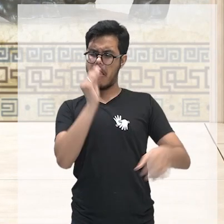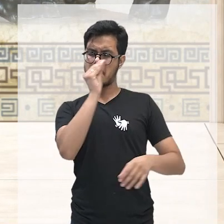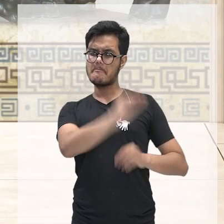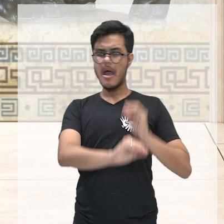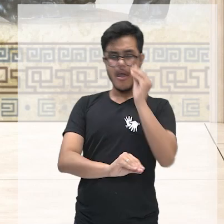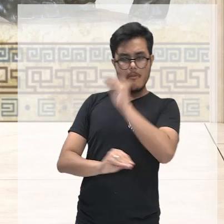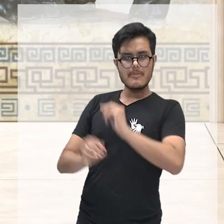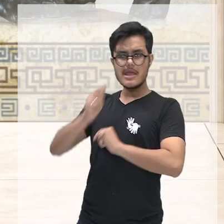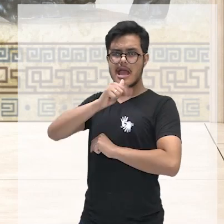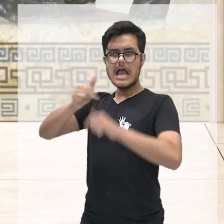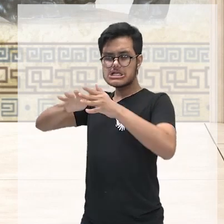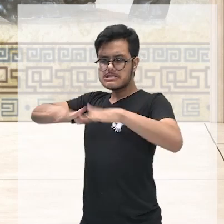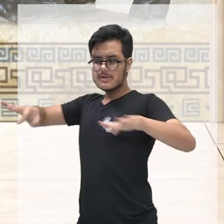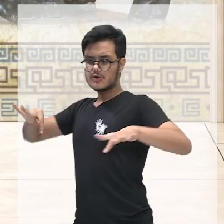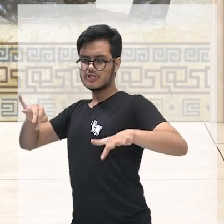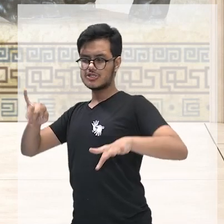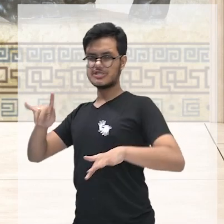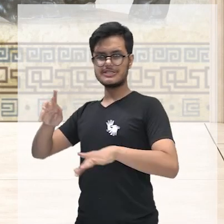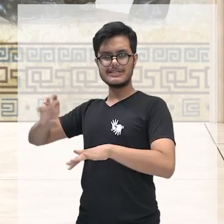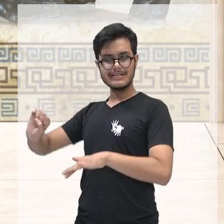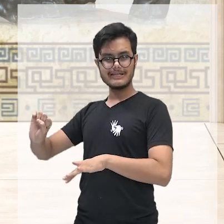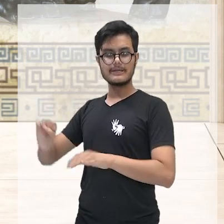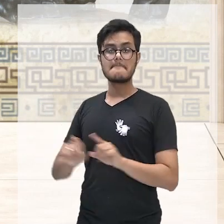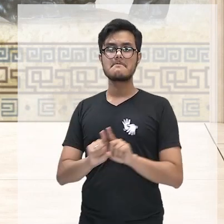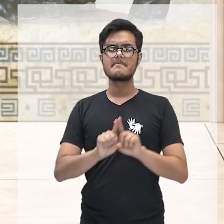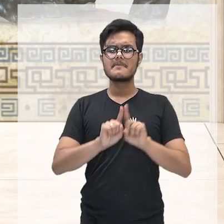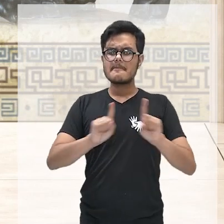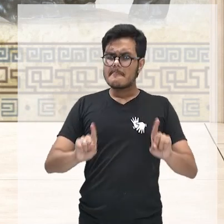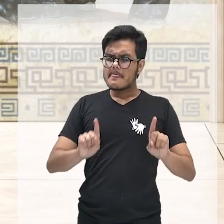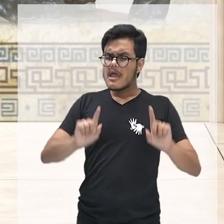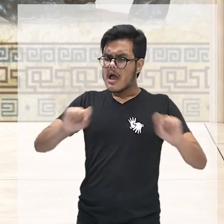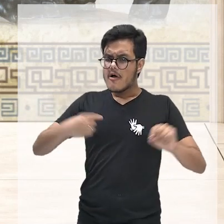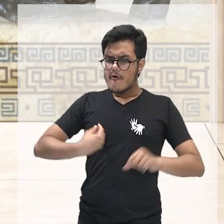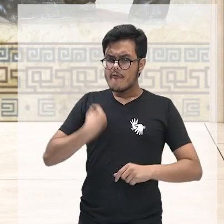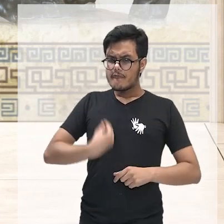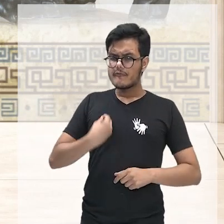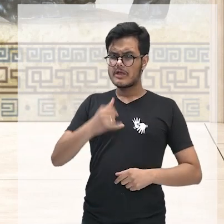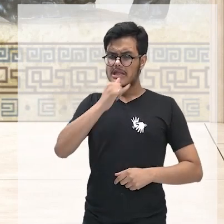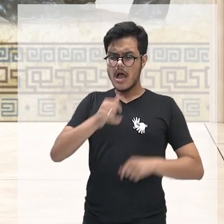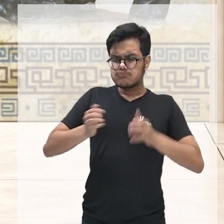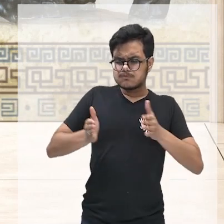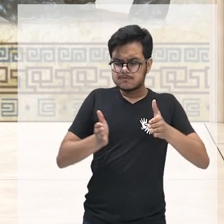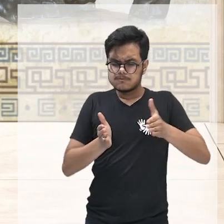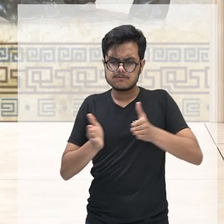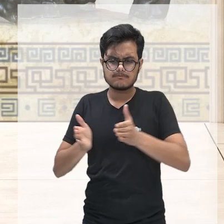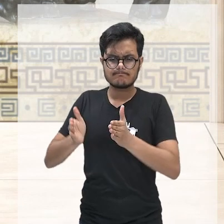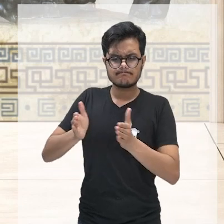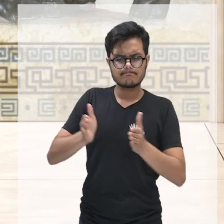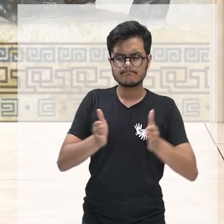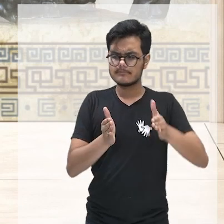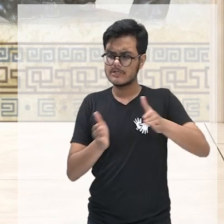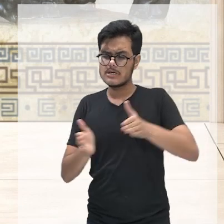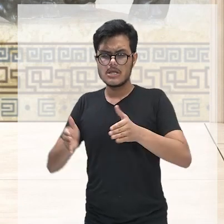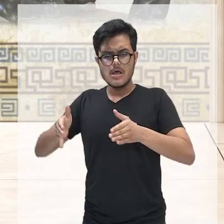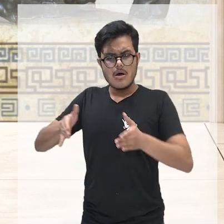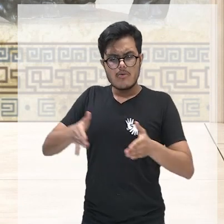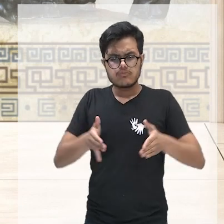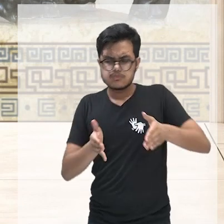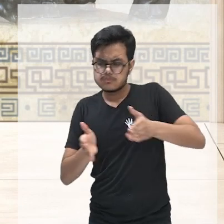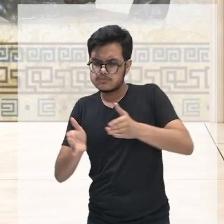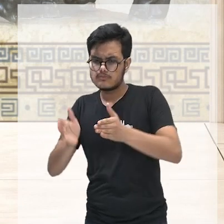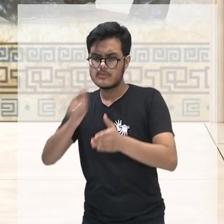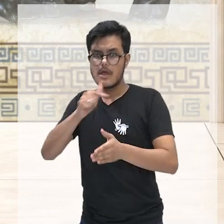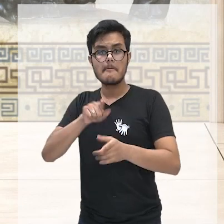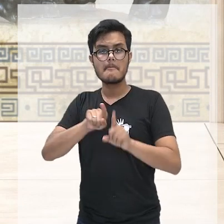margens do rio tibre bom durante a trajetória né eles estavam numa cesta e foram